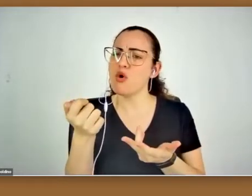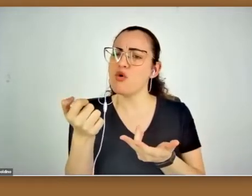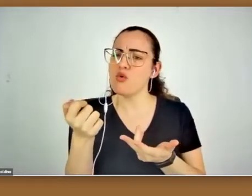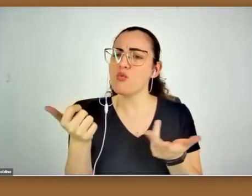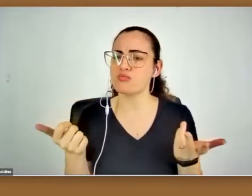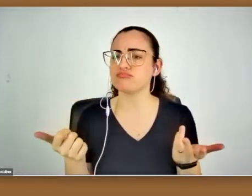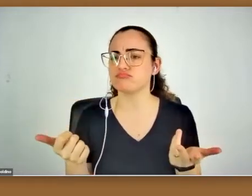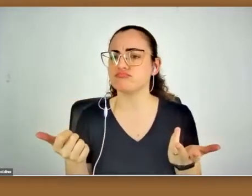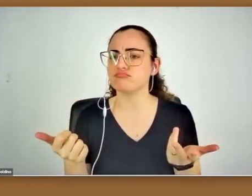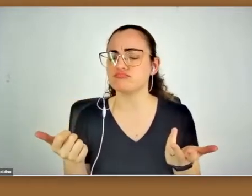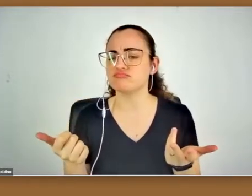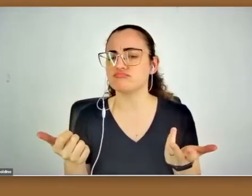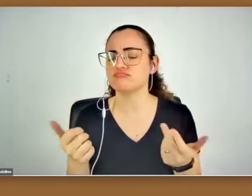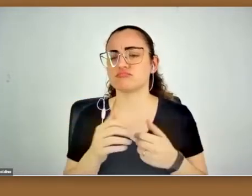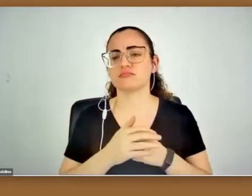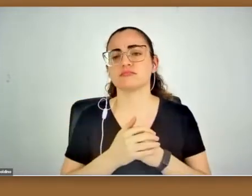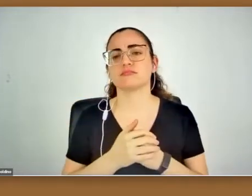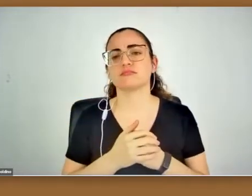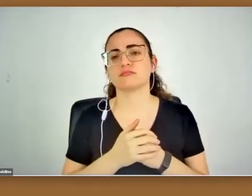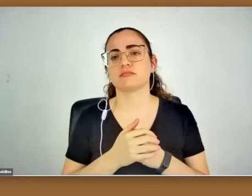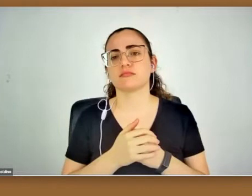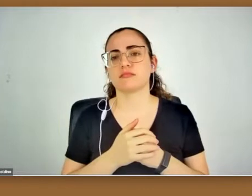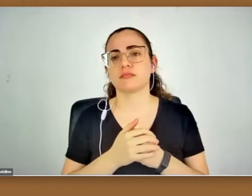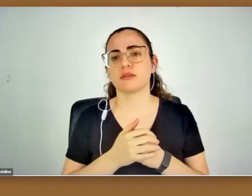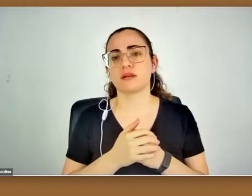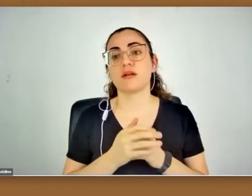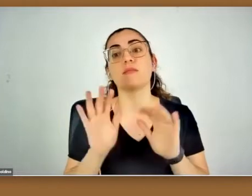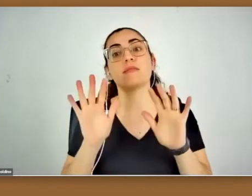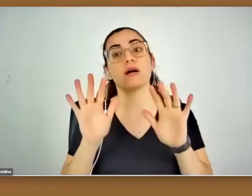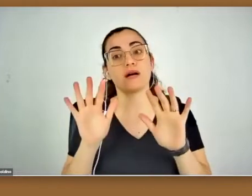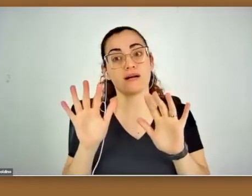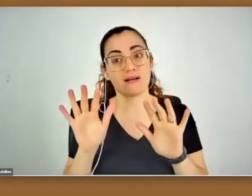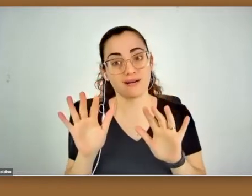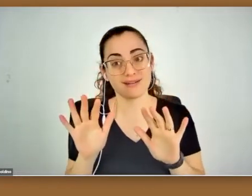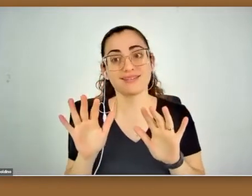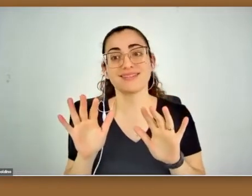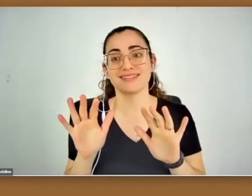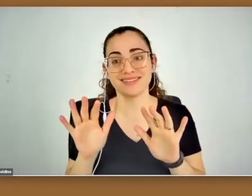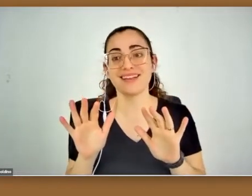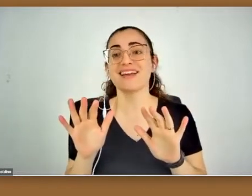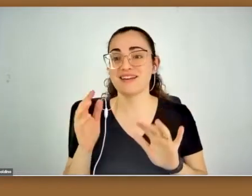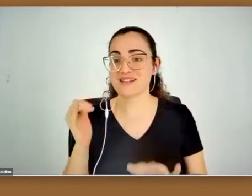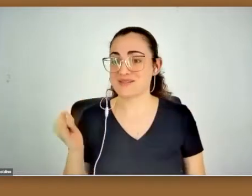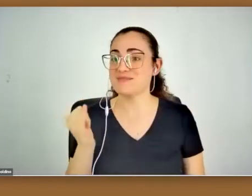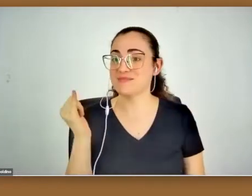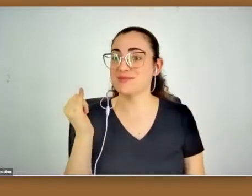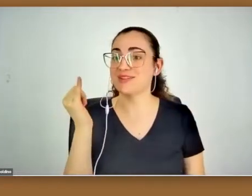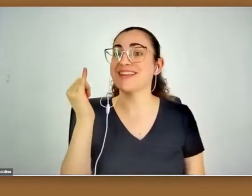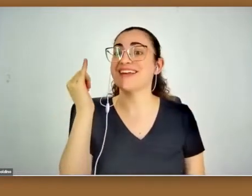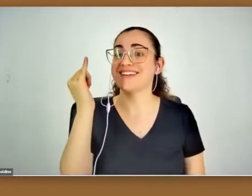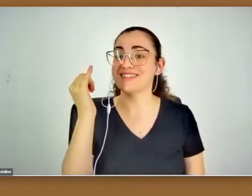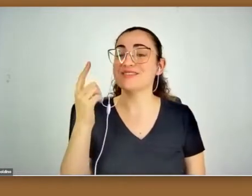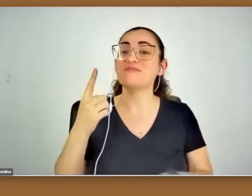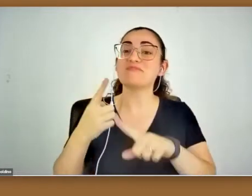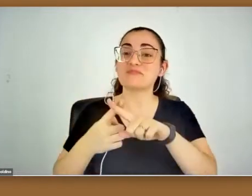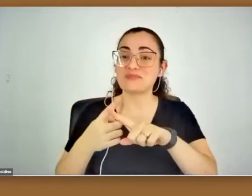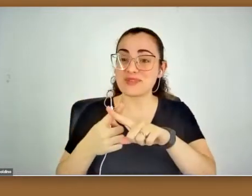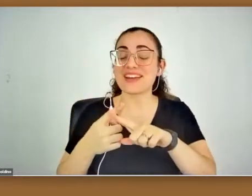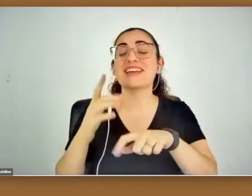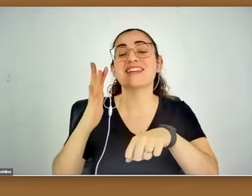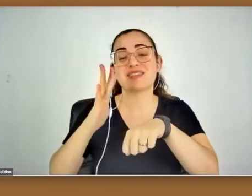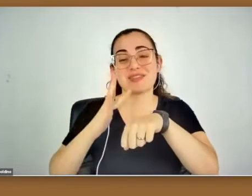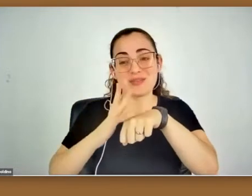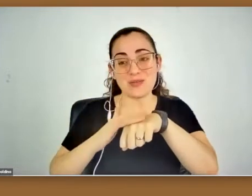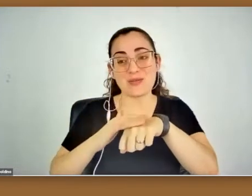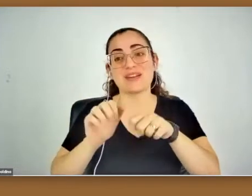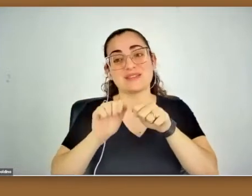né, espécies, mas elas têm uma importância muito grande epidemiológica, ou seja, em termos de